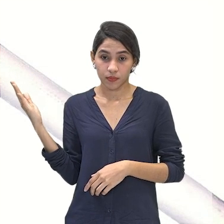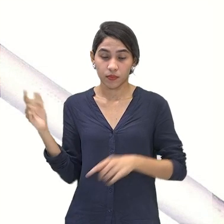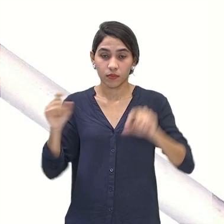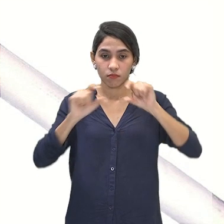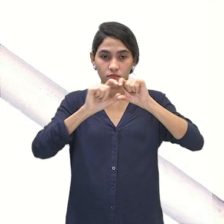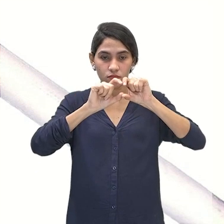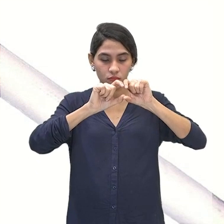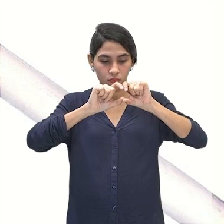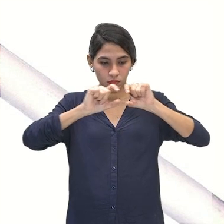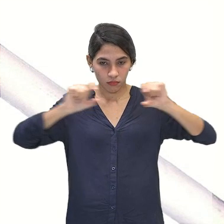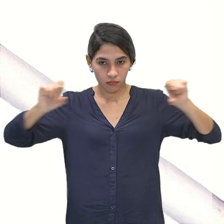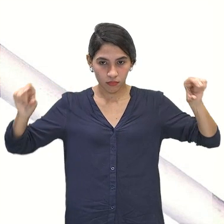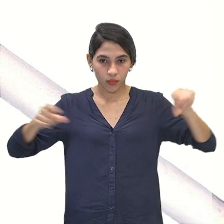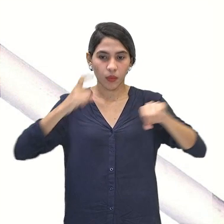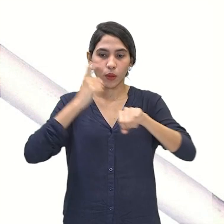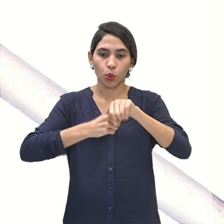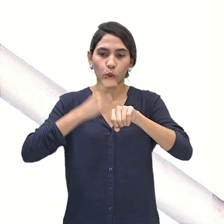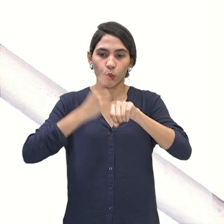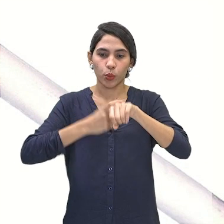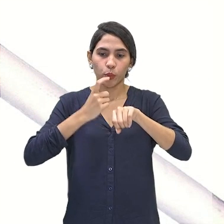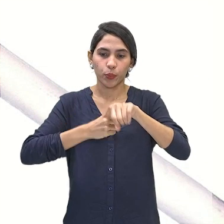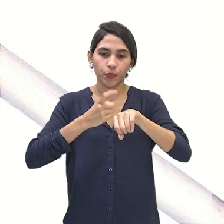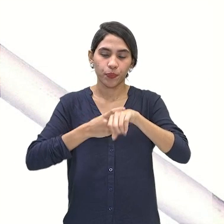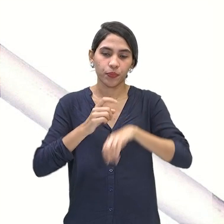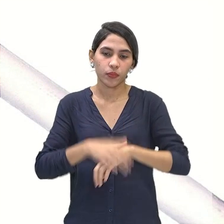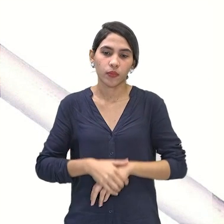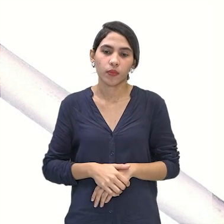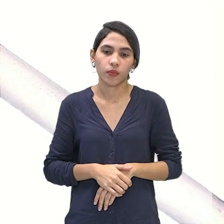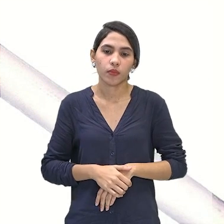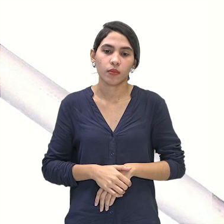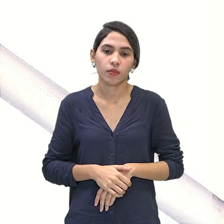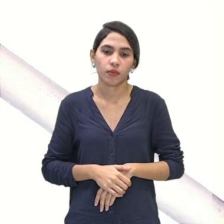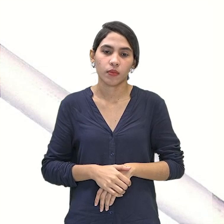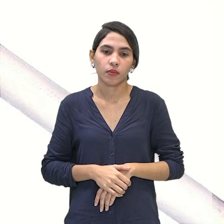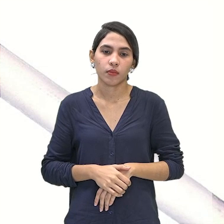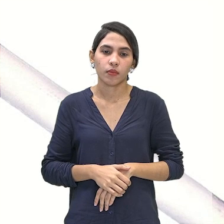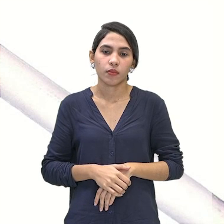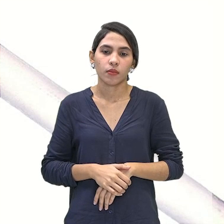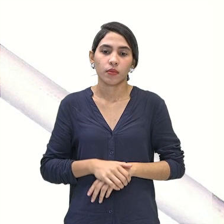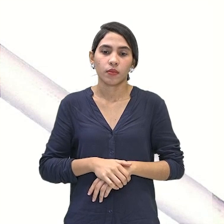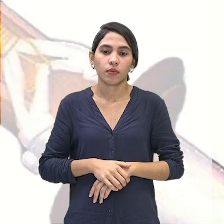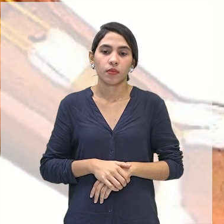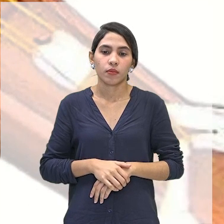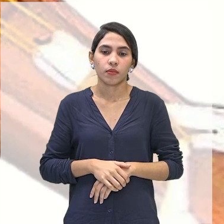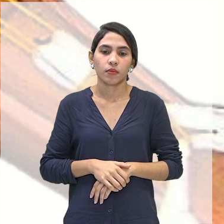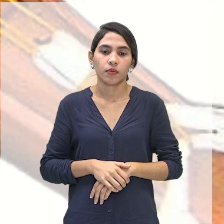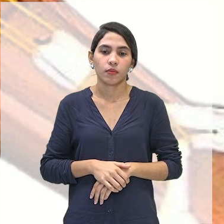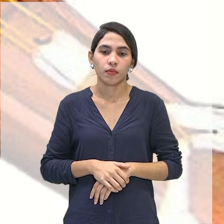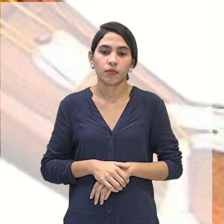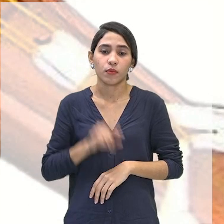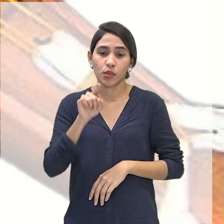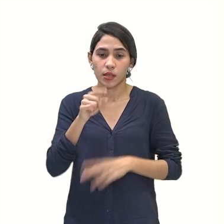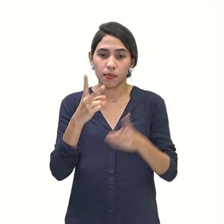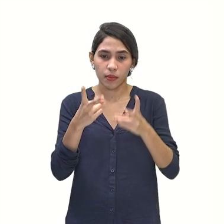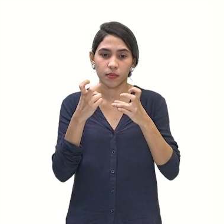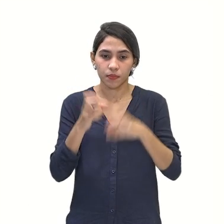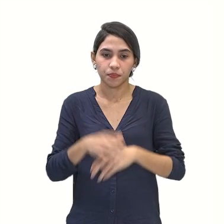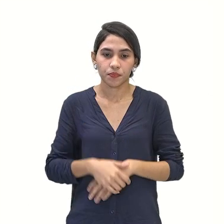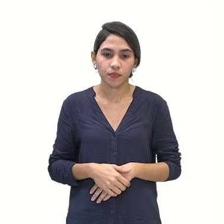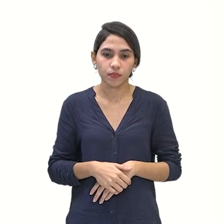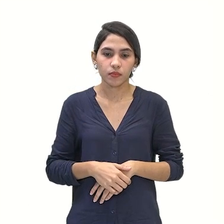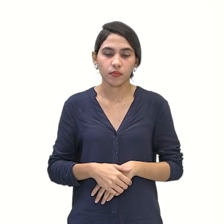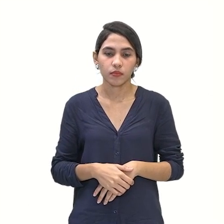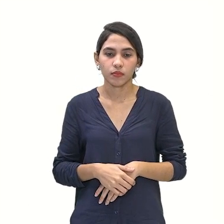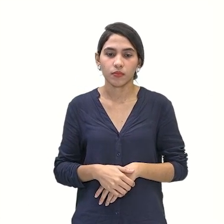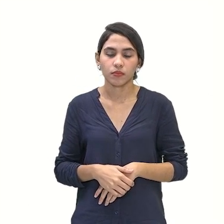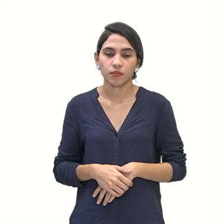forma agora, tá? Então, nós temos aí cada parte dela. Vou aproximar. Então, como eu